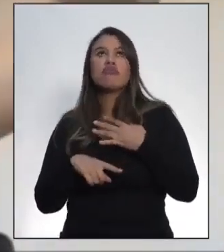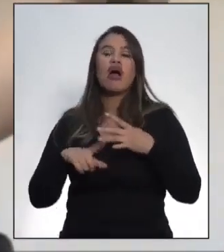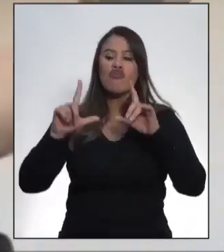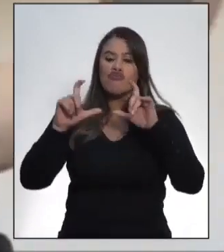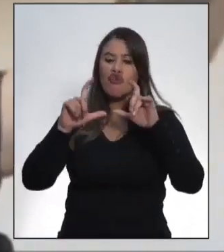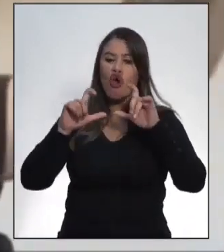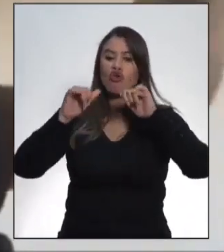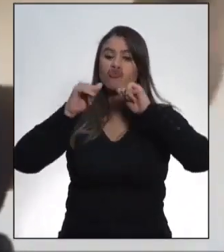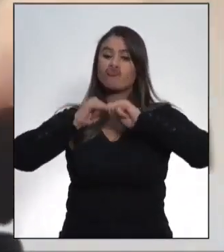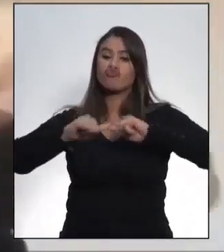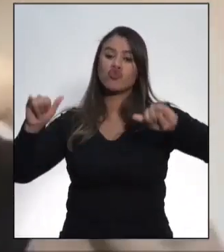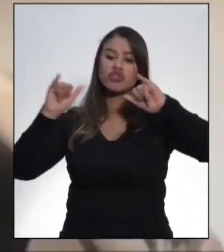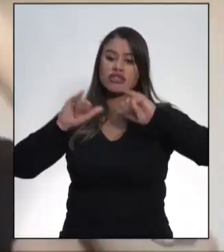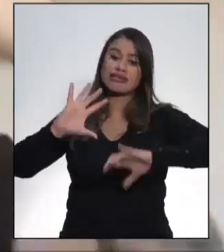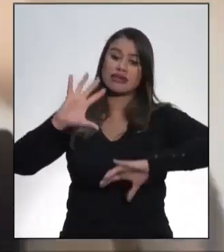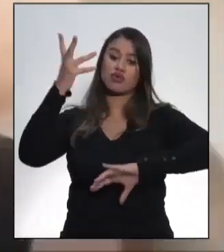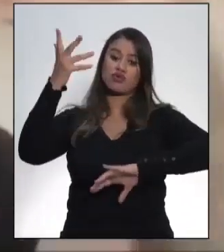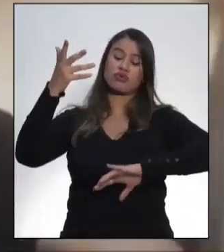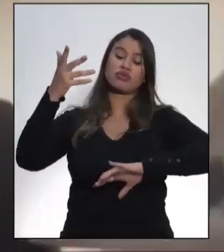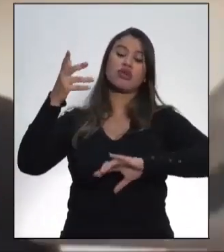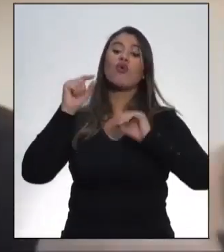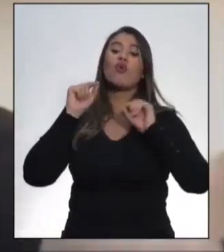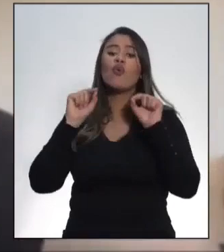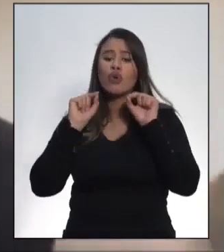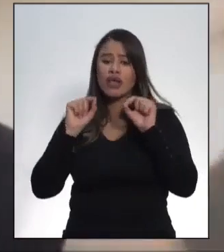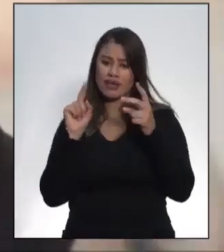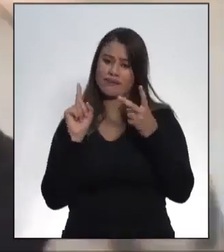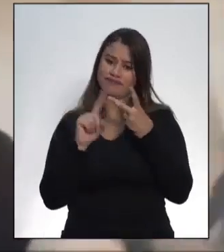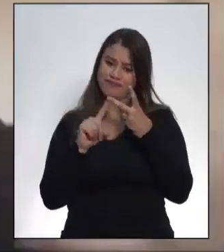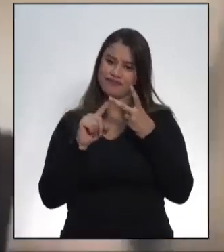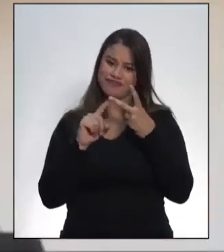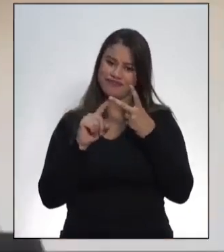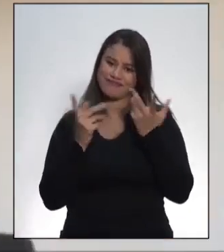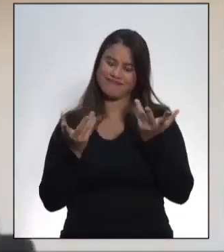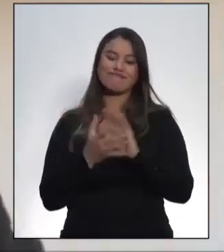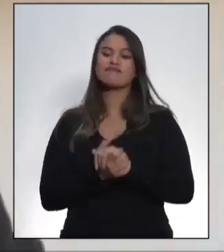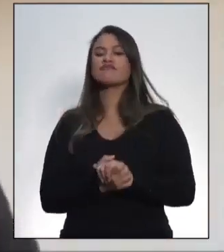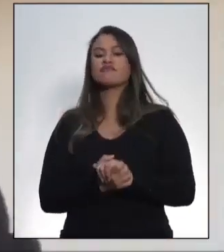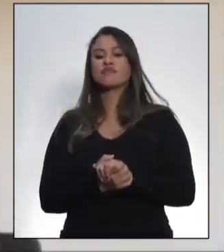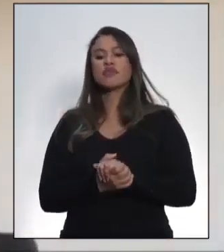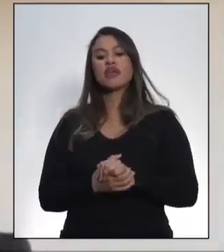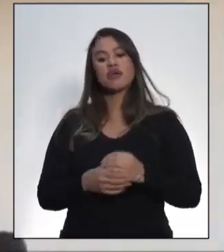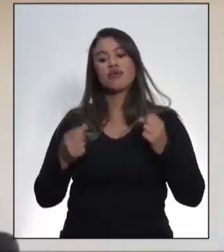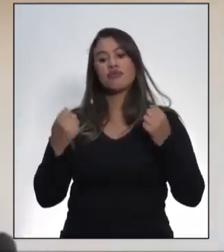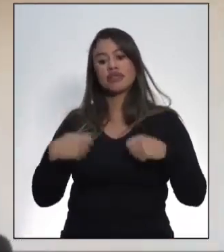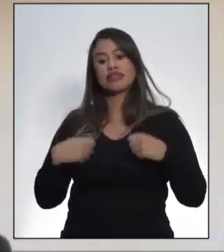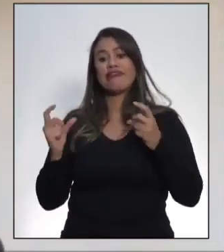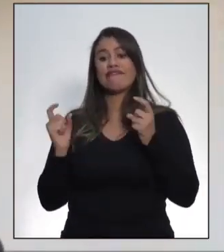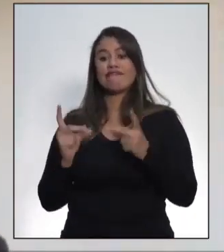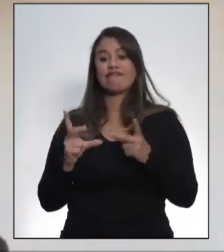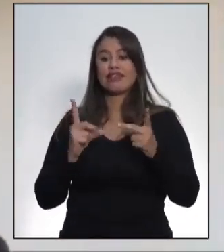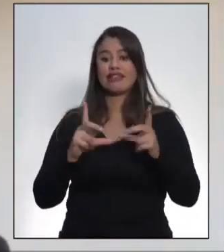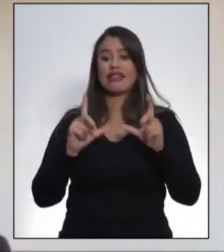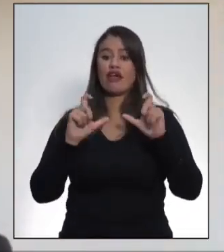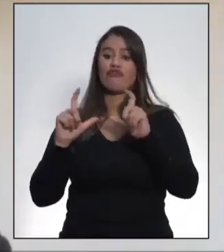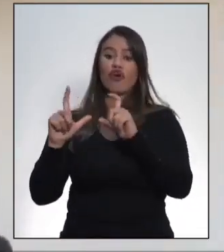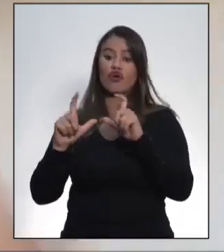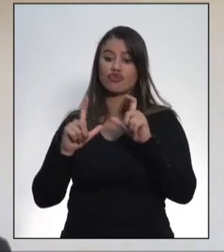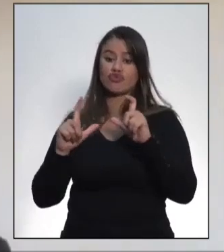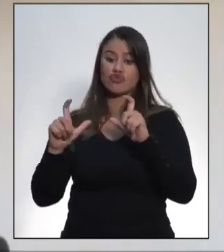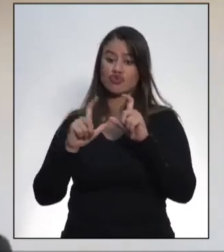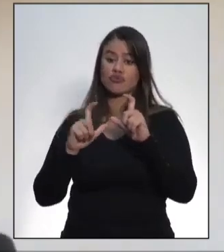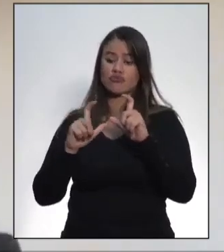de uma notícia que aconteceu na rua. O que é essa foto? Qual é o produto? Você tem que vender essa foto. Você vai vender essa